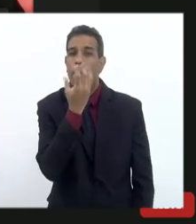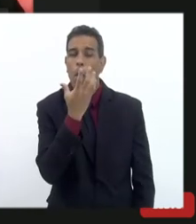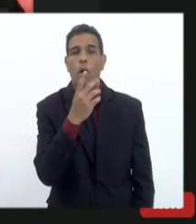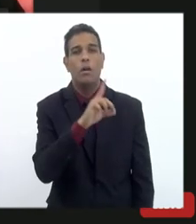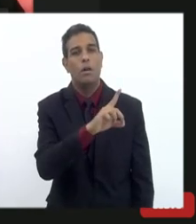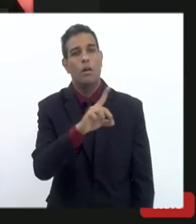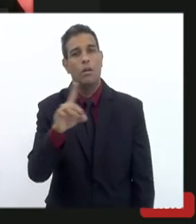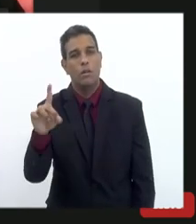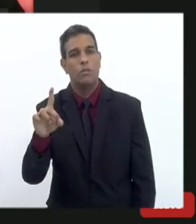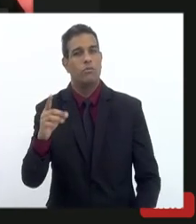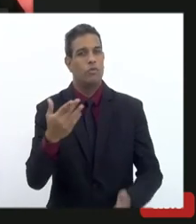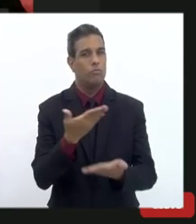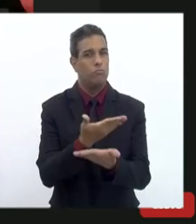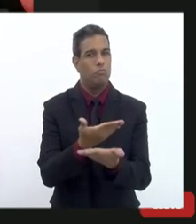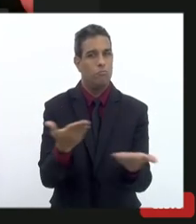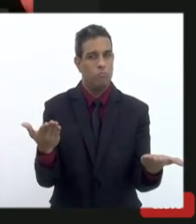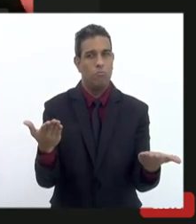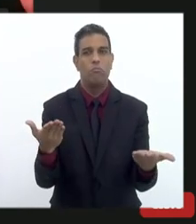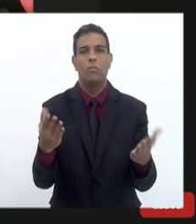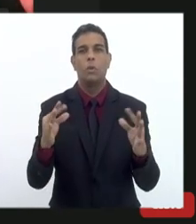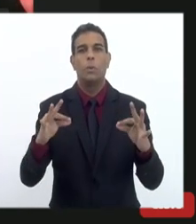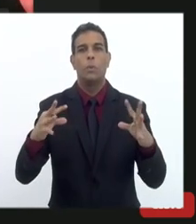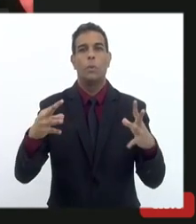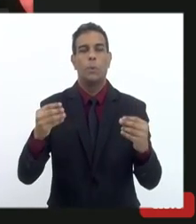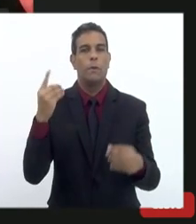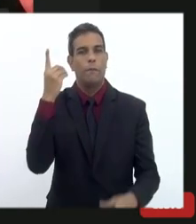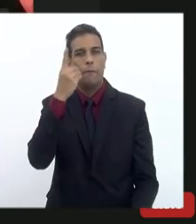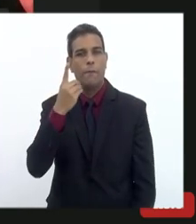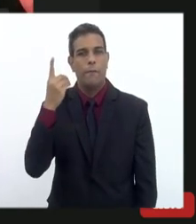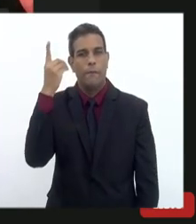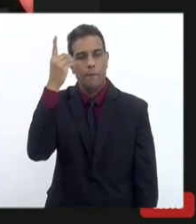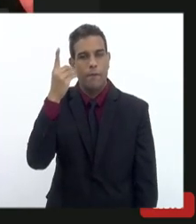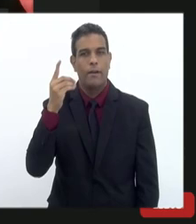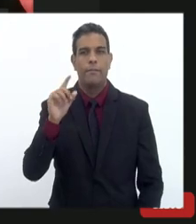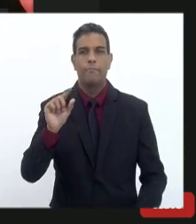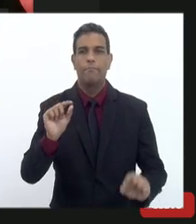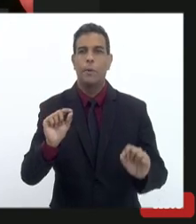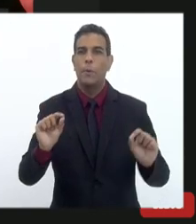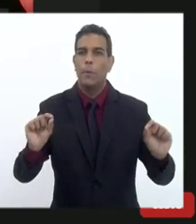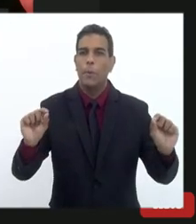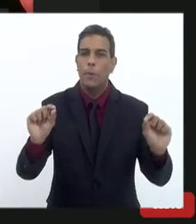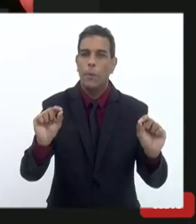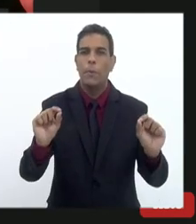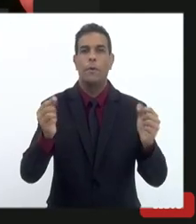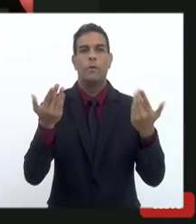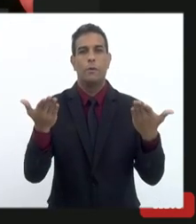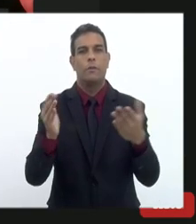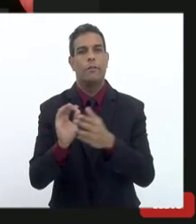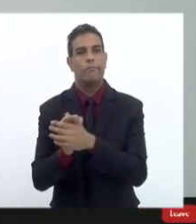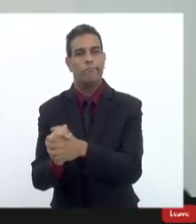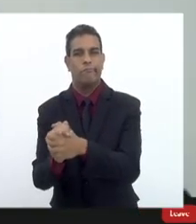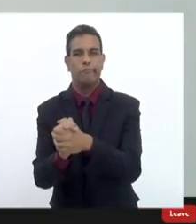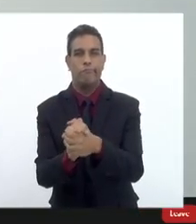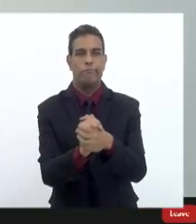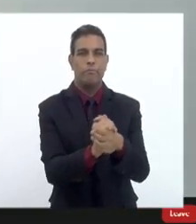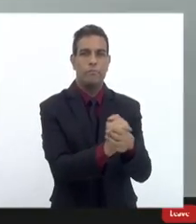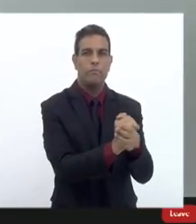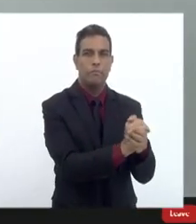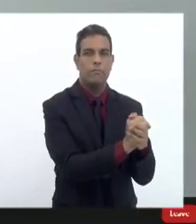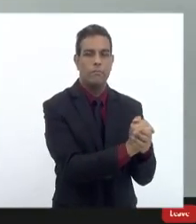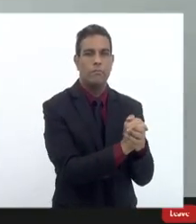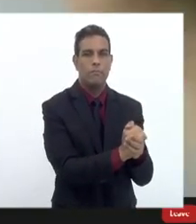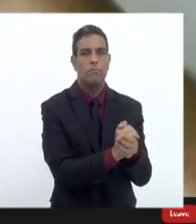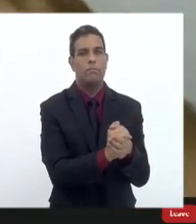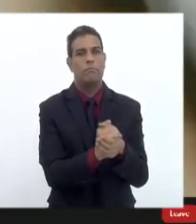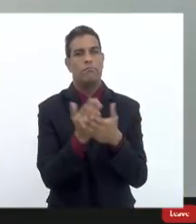e todos. Flávio, Valdec, professora Malvina, Renata e demais colegas, recebam aí um fraterno abraço e